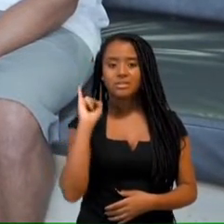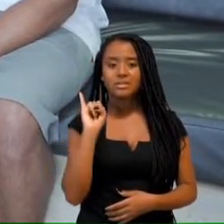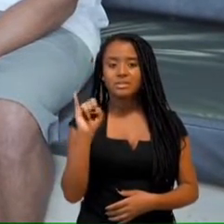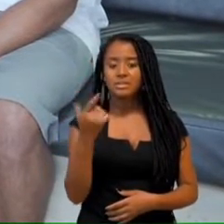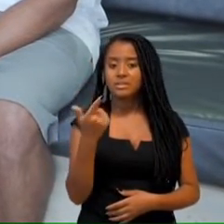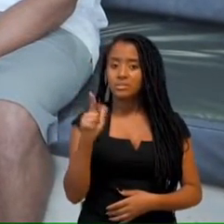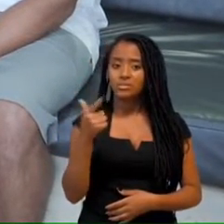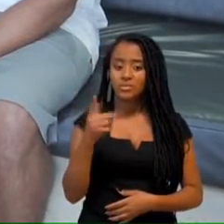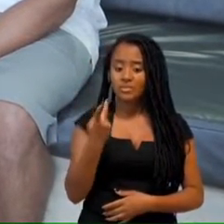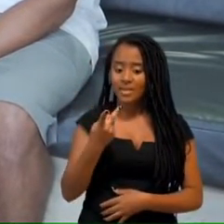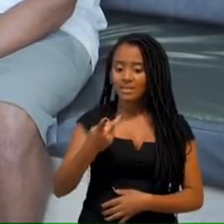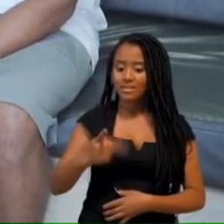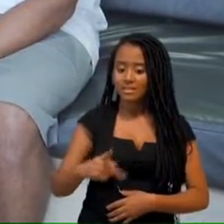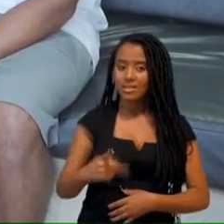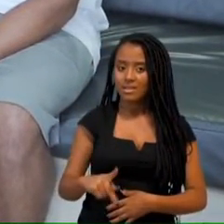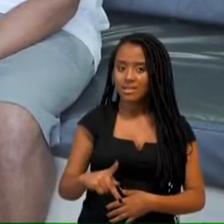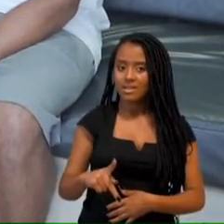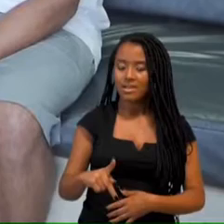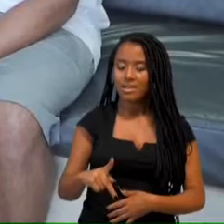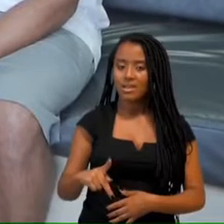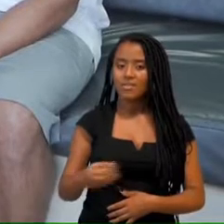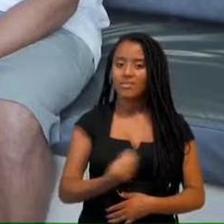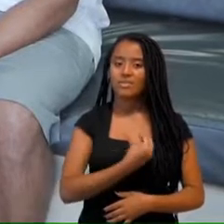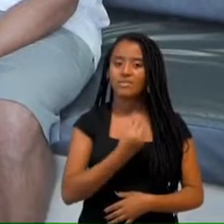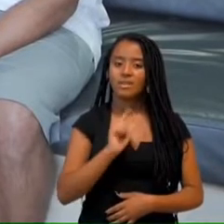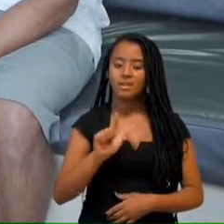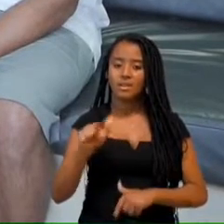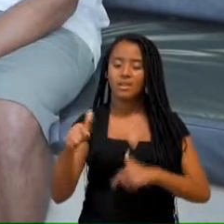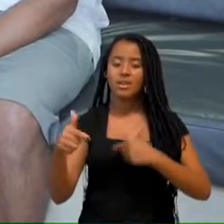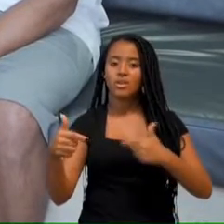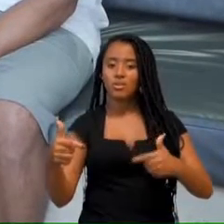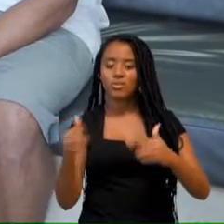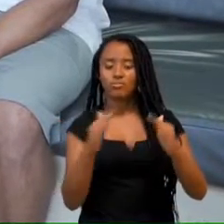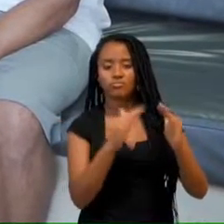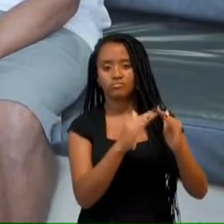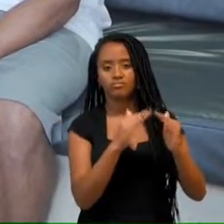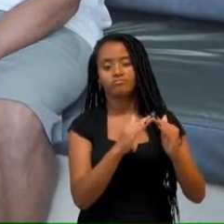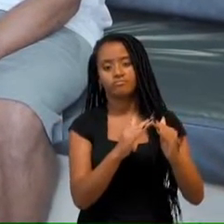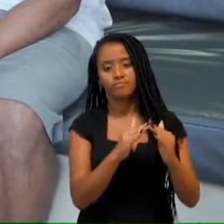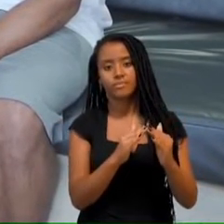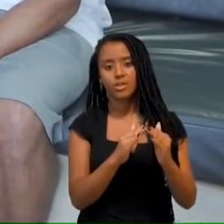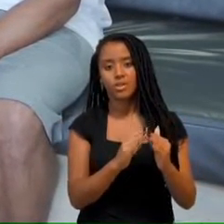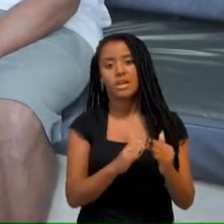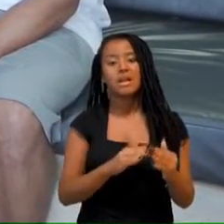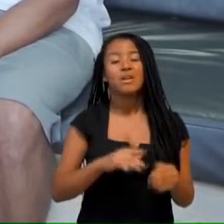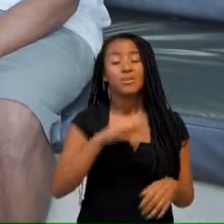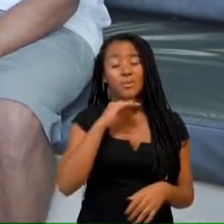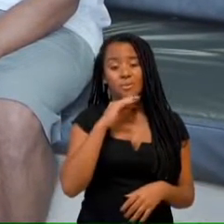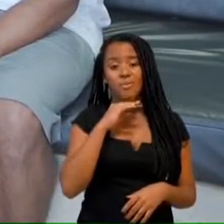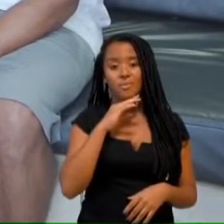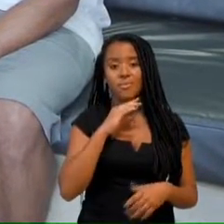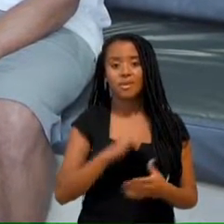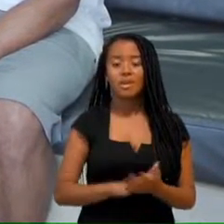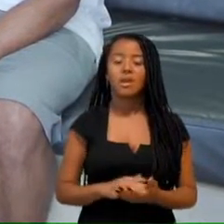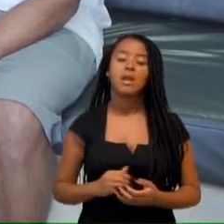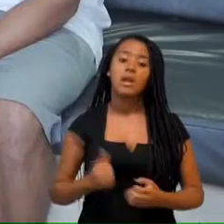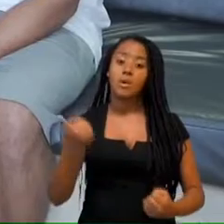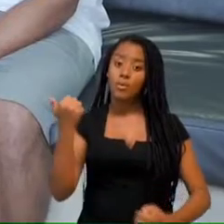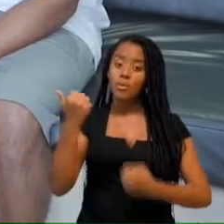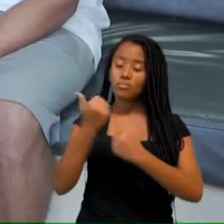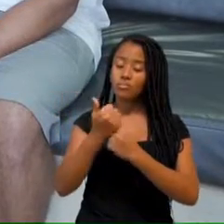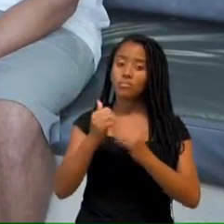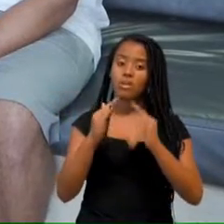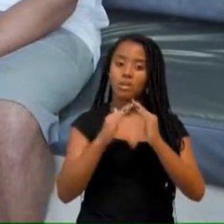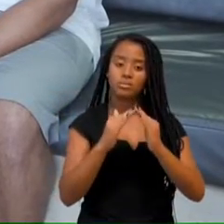lugar e a questão é acondição né é uma condição mais precária assim mas a moradia ajuda a gente bastante